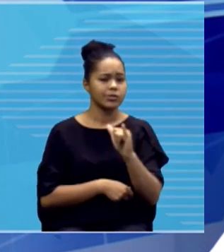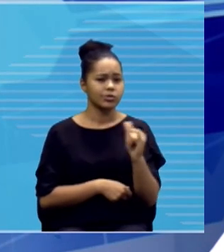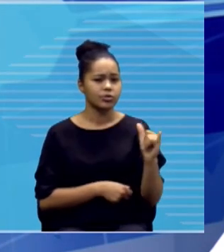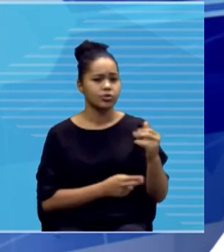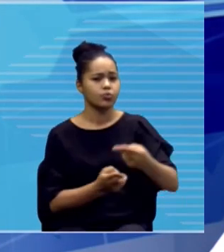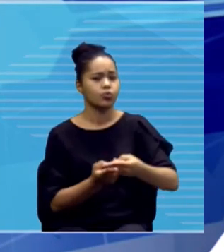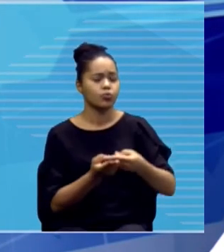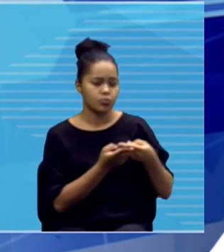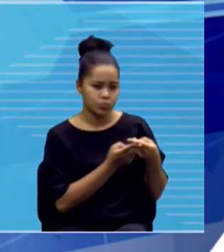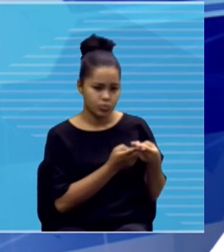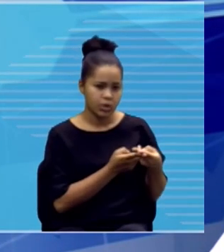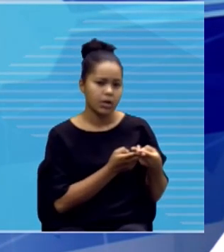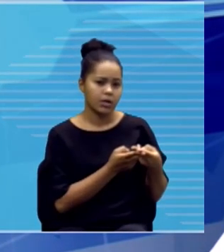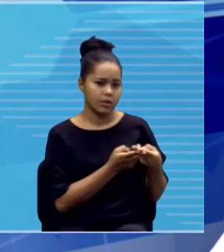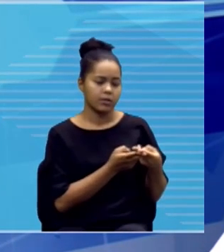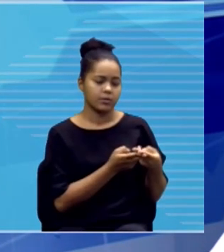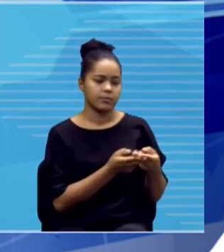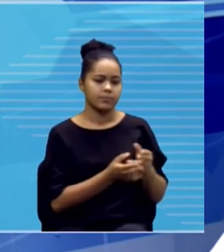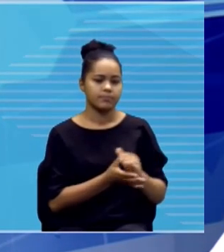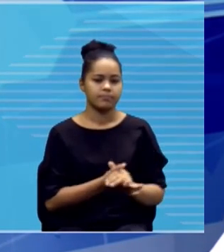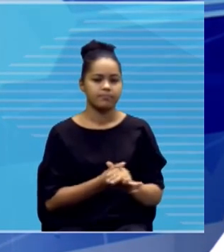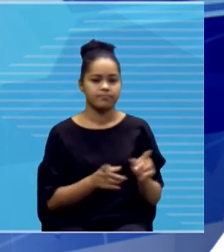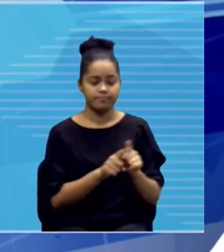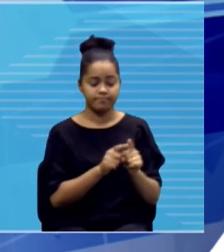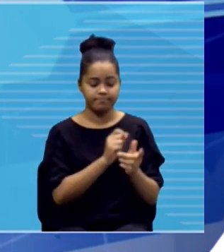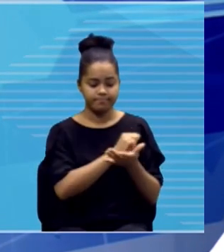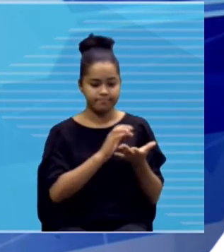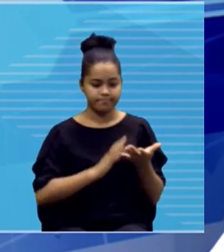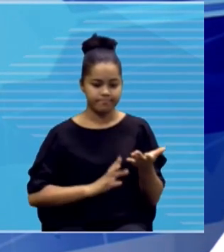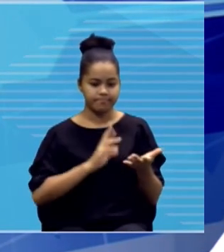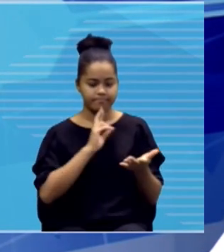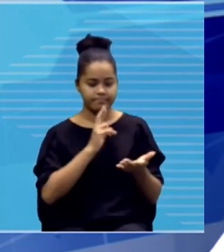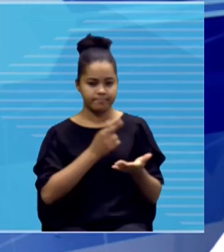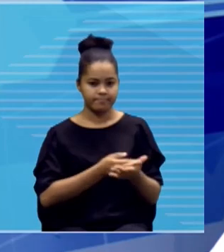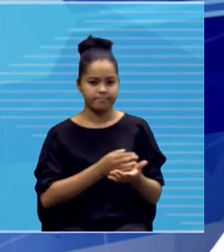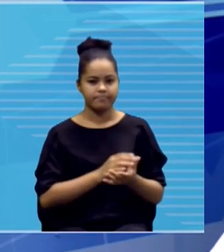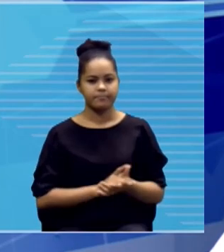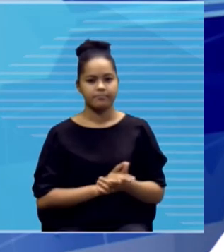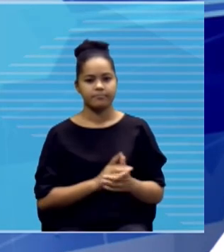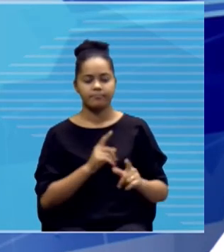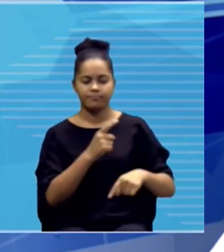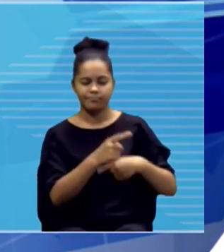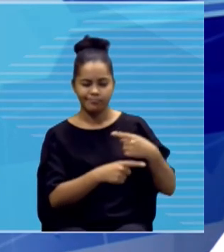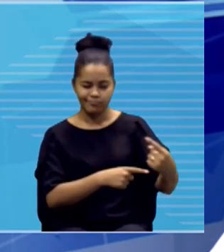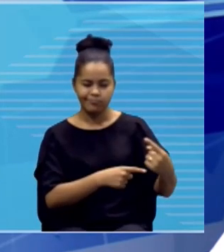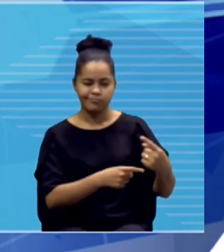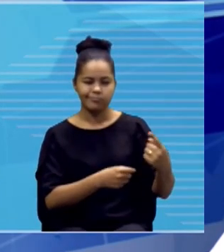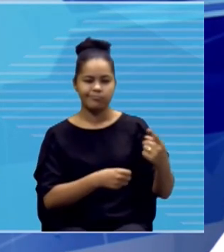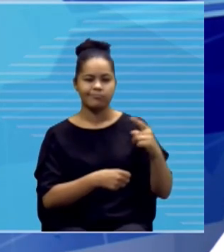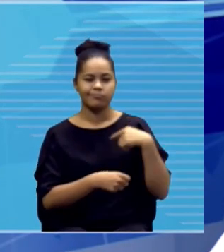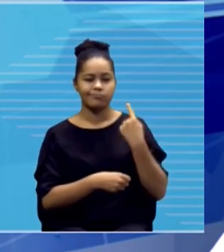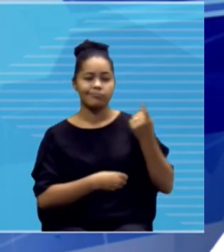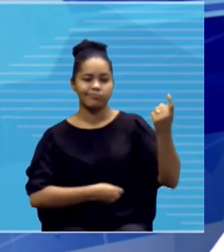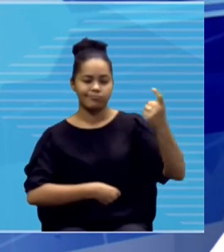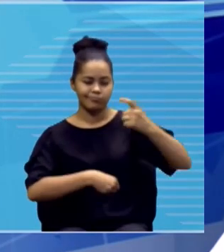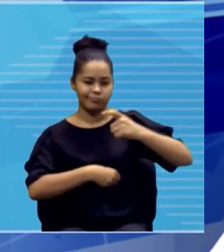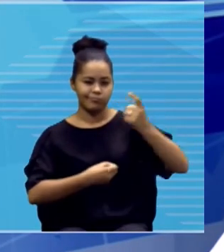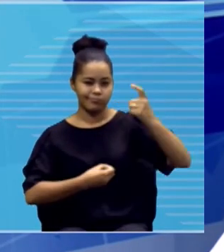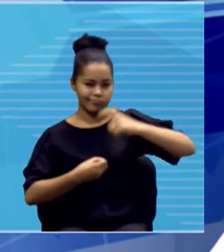energia elétrica e começar as nossas questõezinhas, tá bom? Daqui a pouquinho, 8h15,